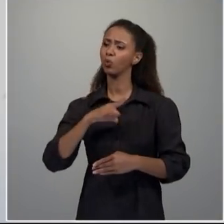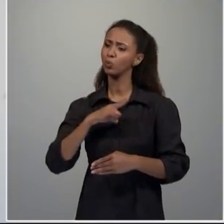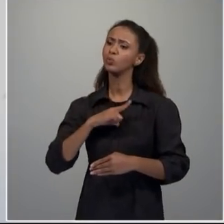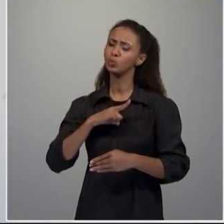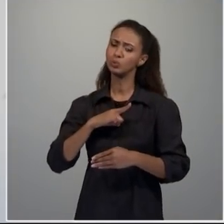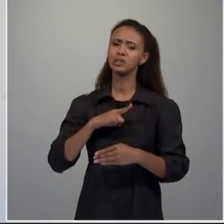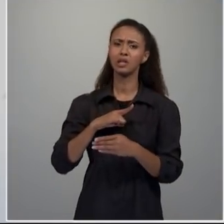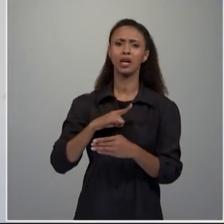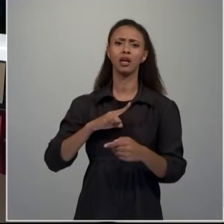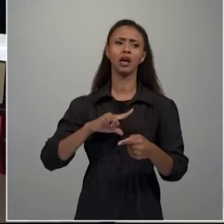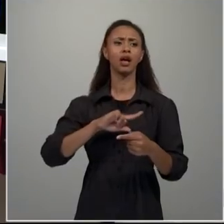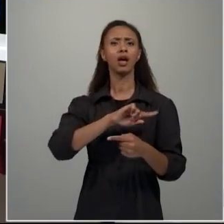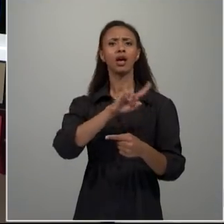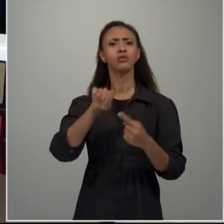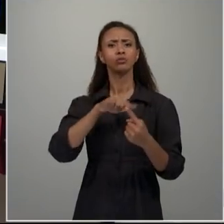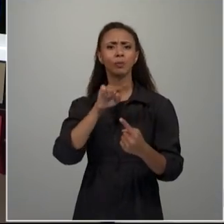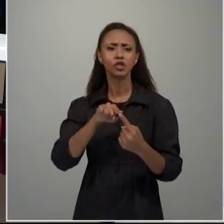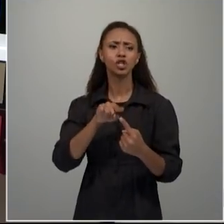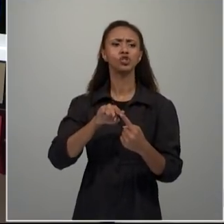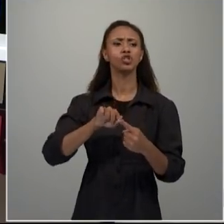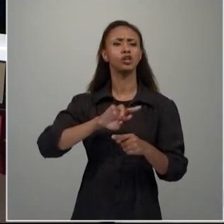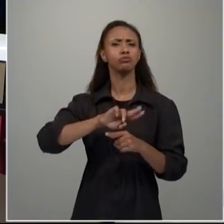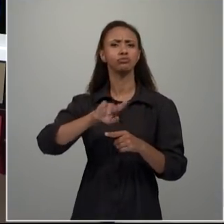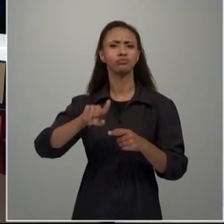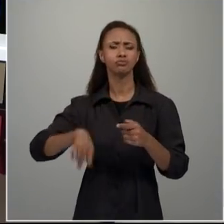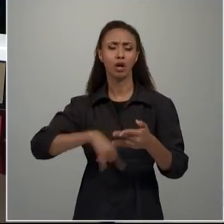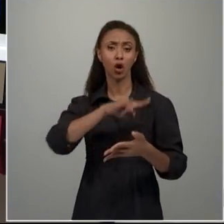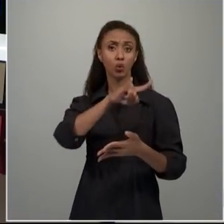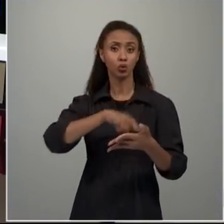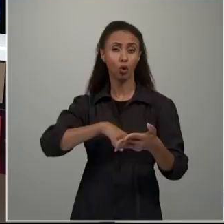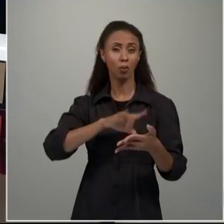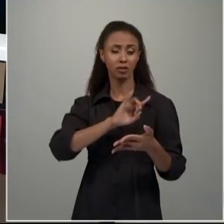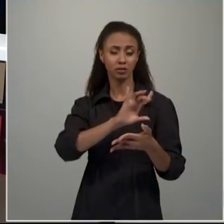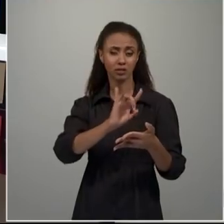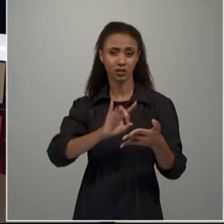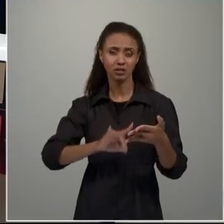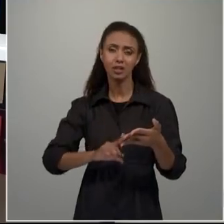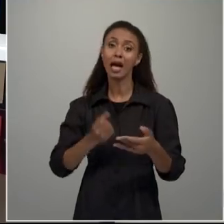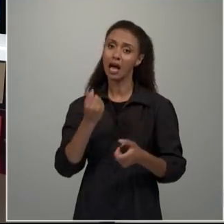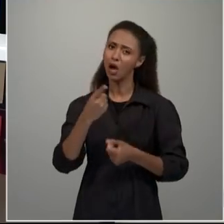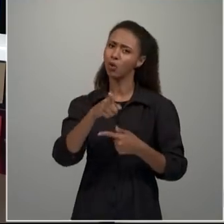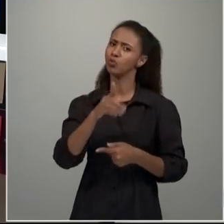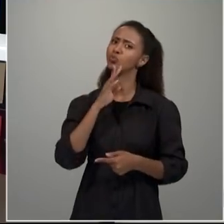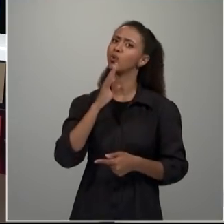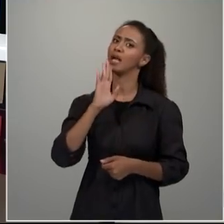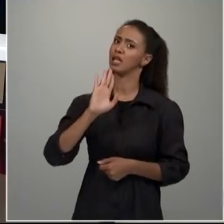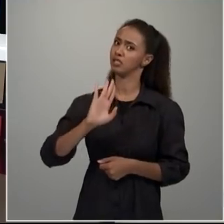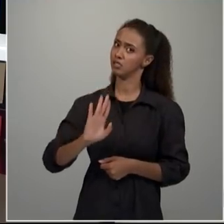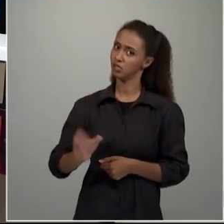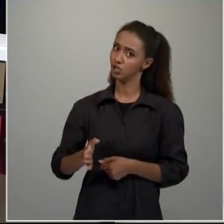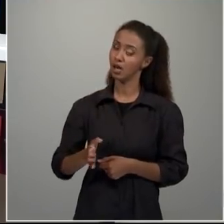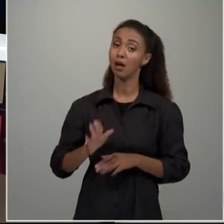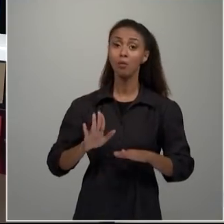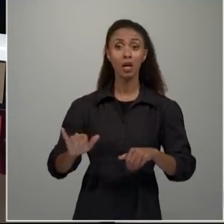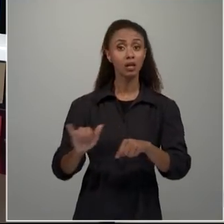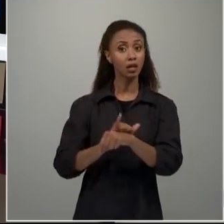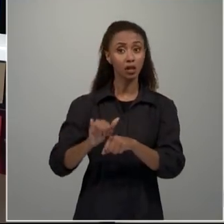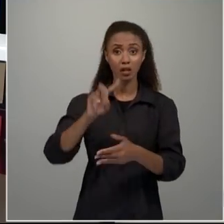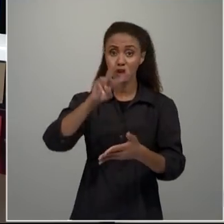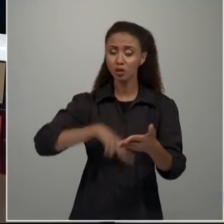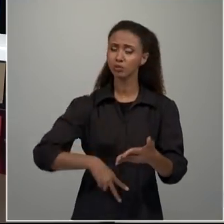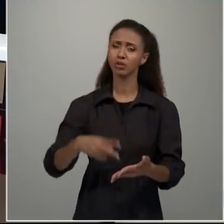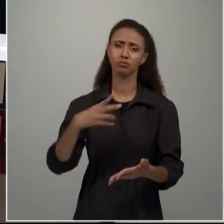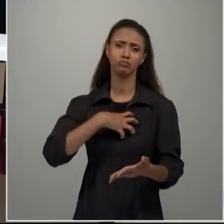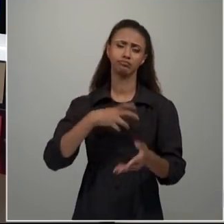detalhes então a gente vai ter contato com esses documentos alguns deles vocês já estão vendo vamos usar as mesmas estratégias de leitura só